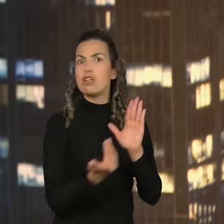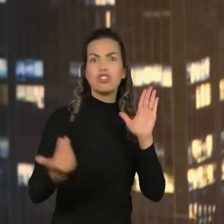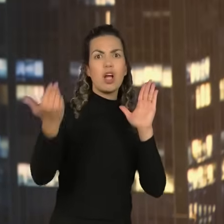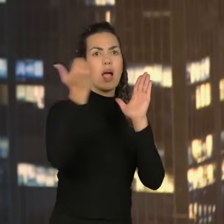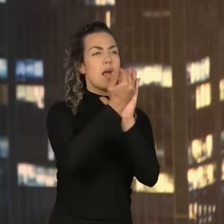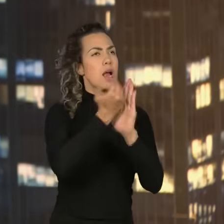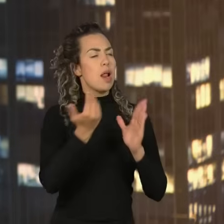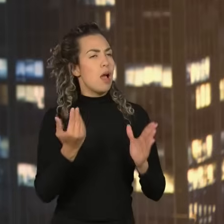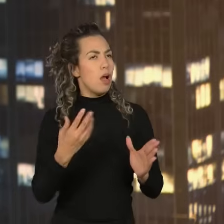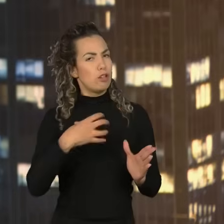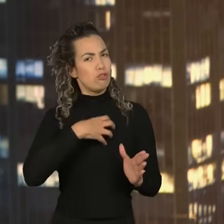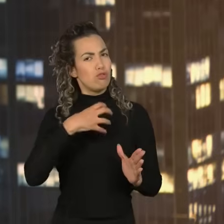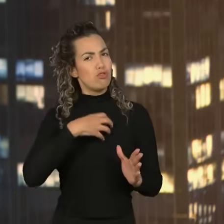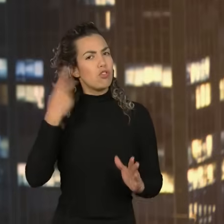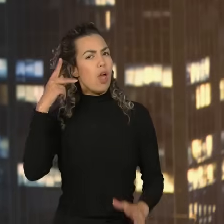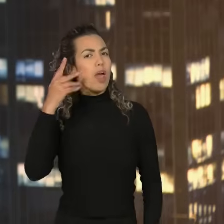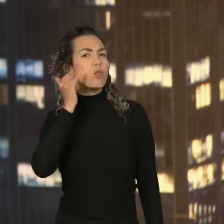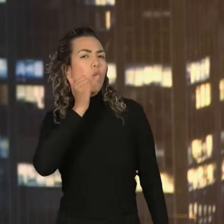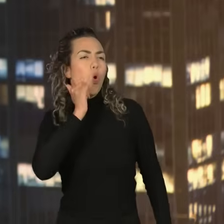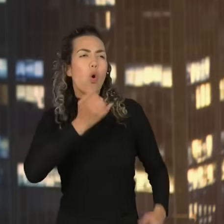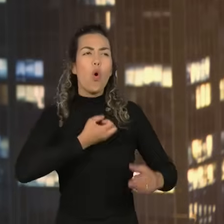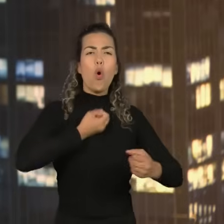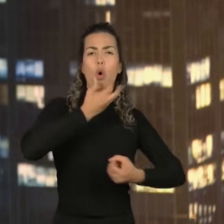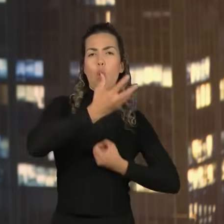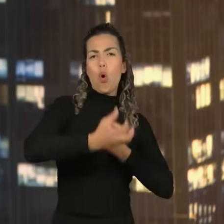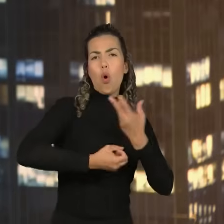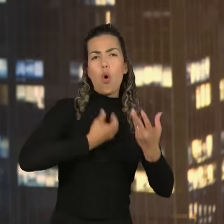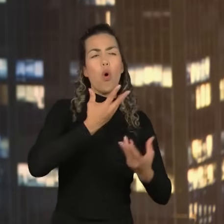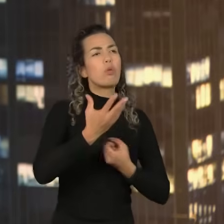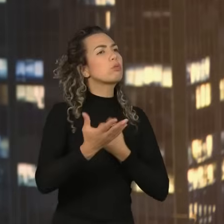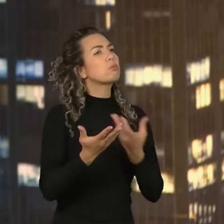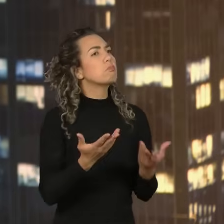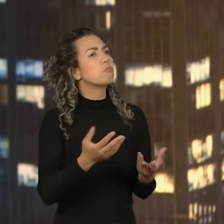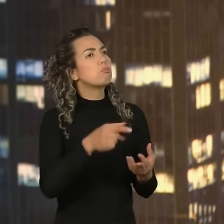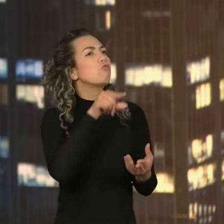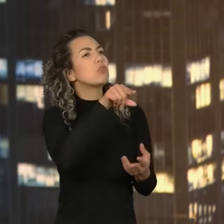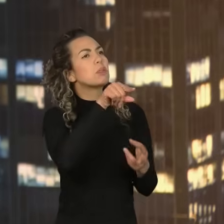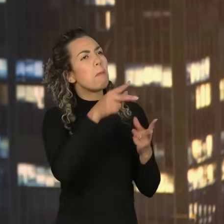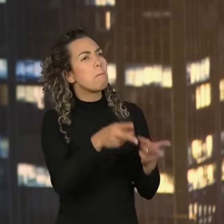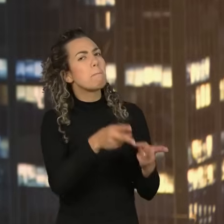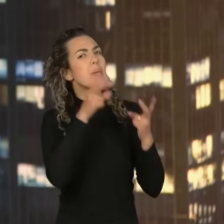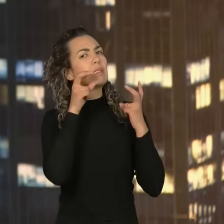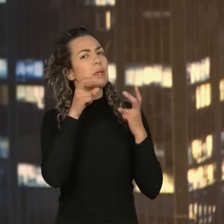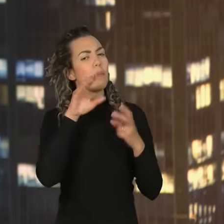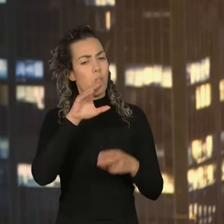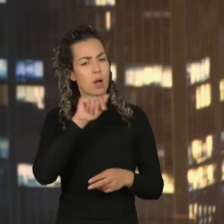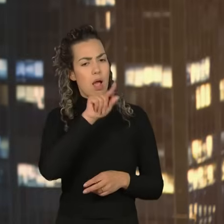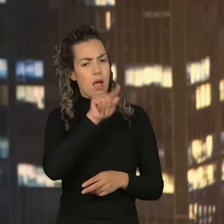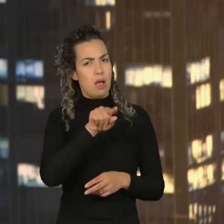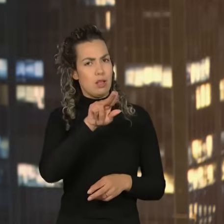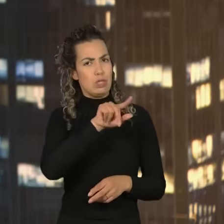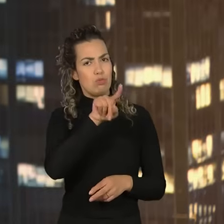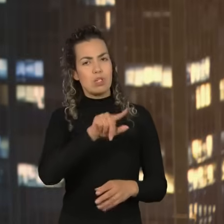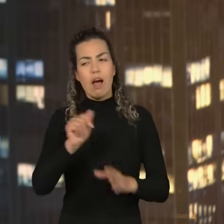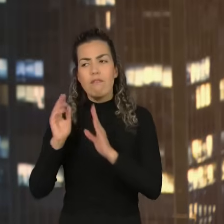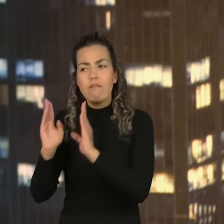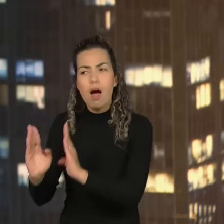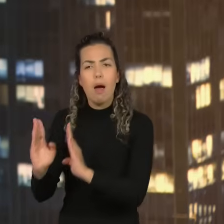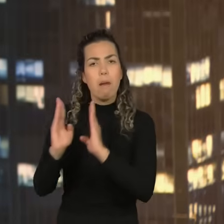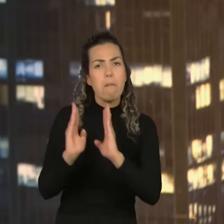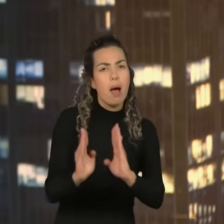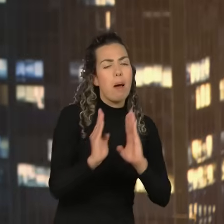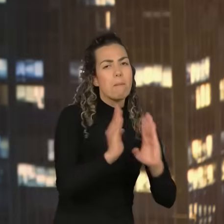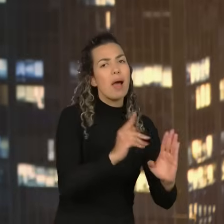a senhora colocasse para a gente aí quais são as fases que você enxerga que ele passou